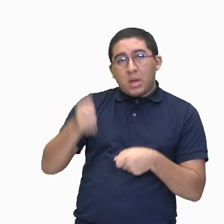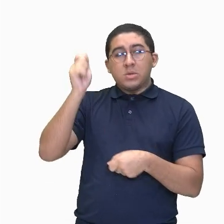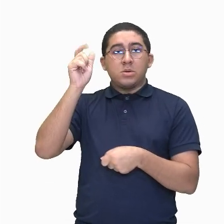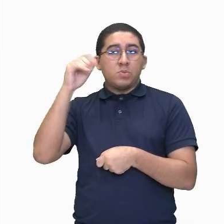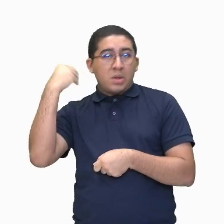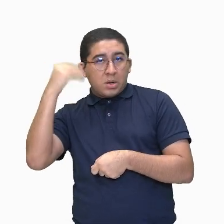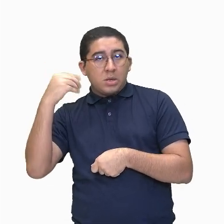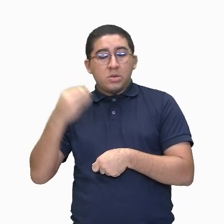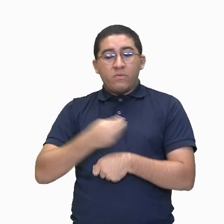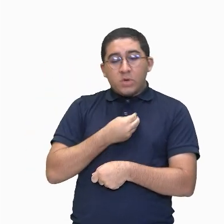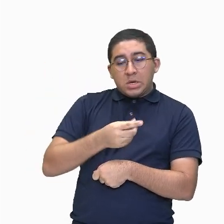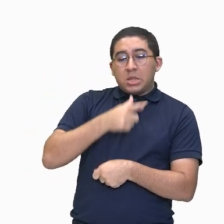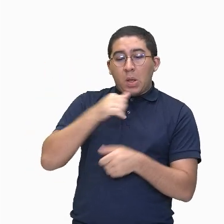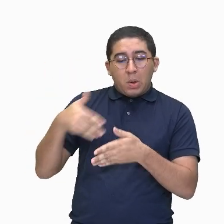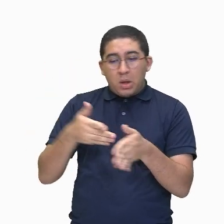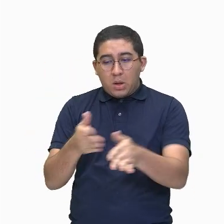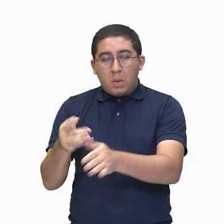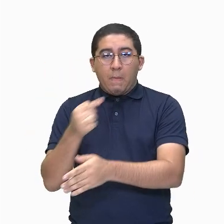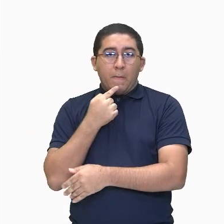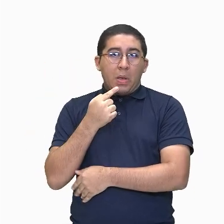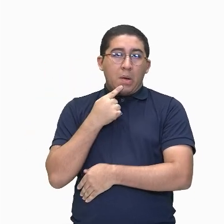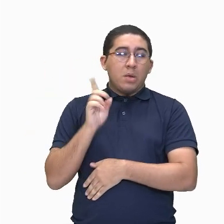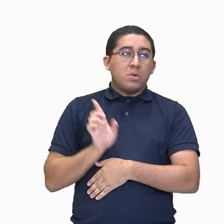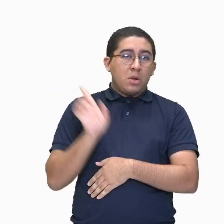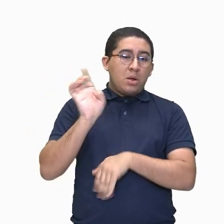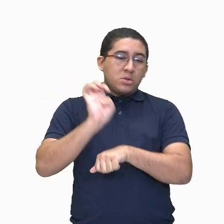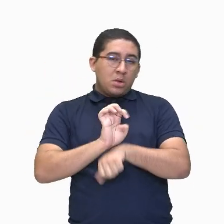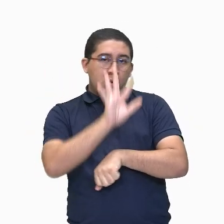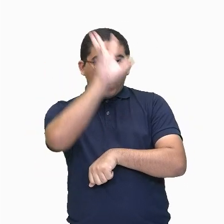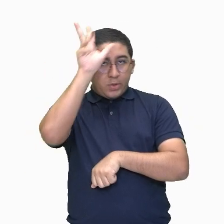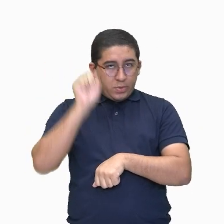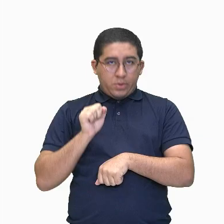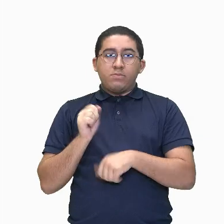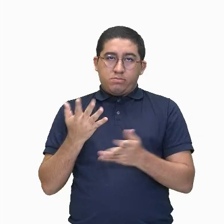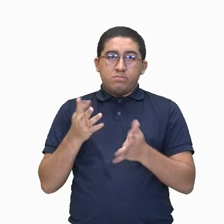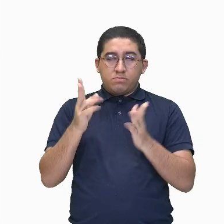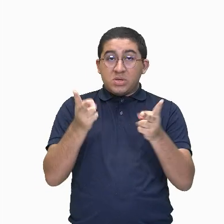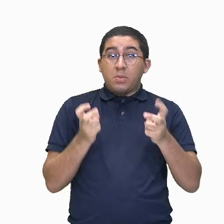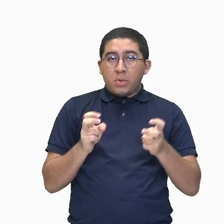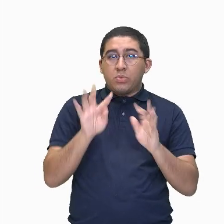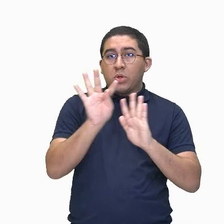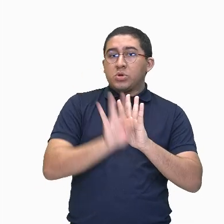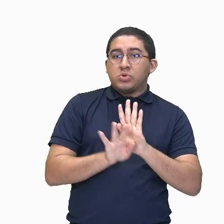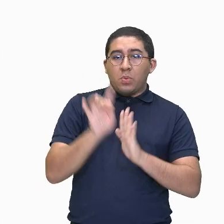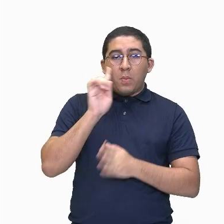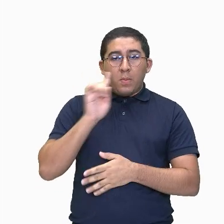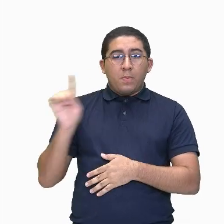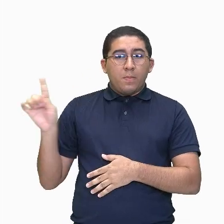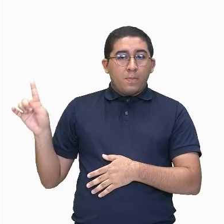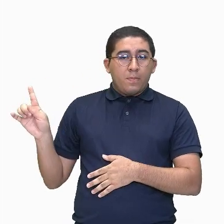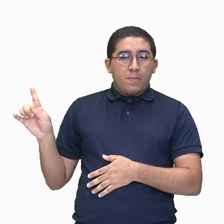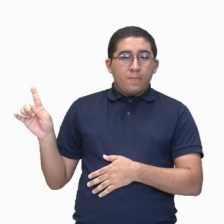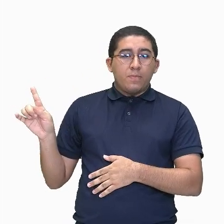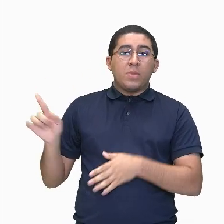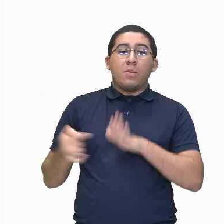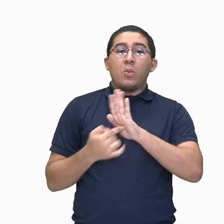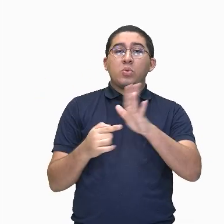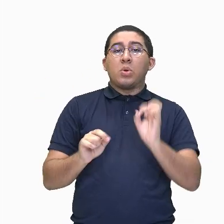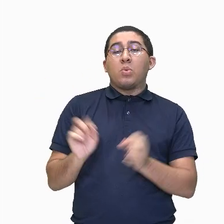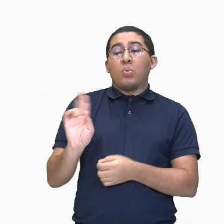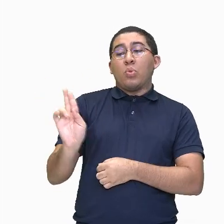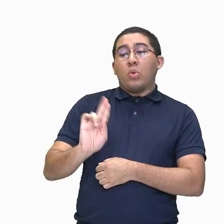às margens do rio Solimões, no interior do estado do Amazonas. Então, observe aí que ele faz a apresentação